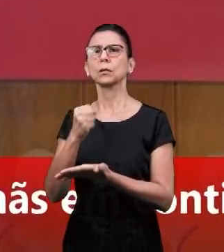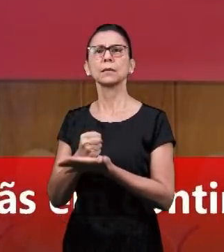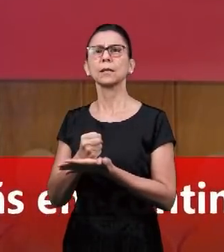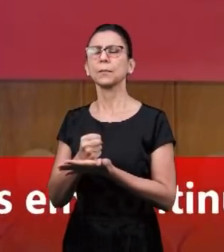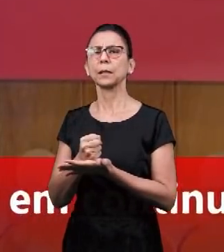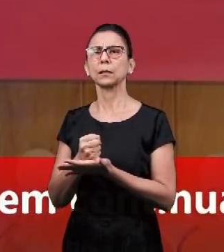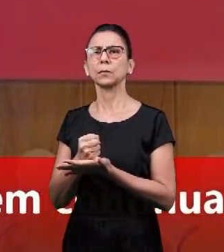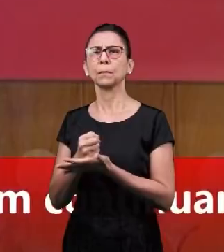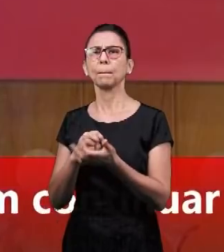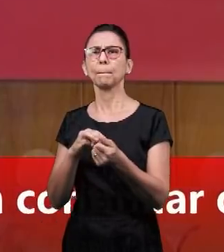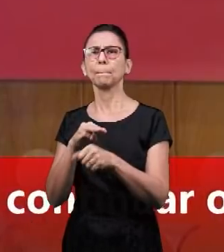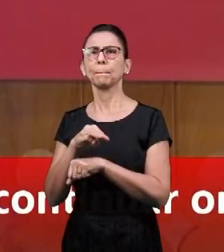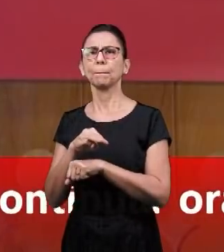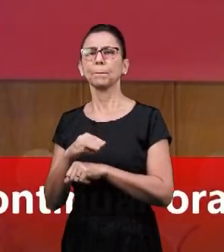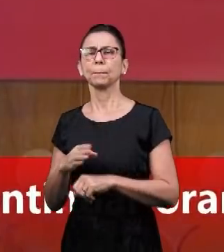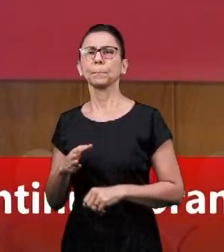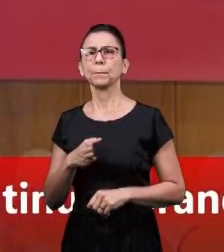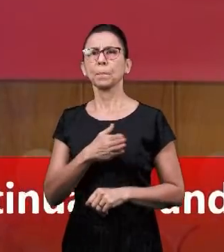uma coisa.